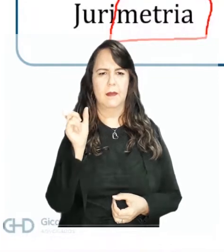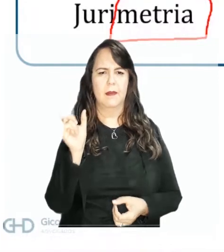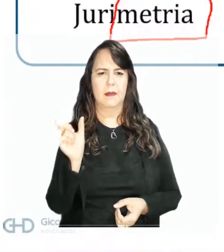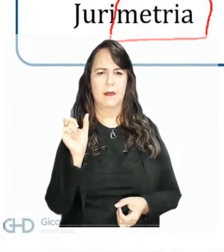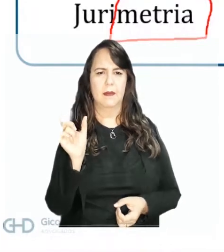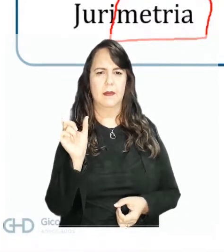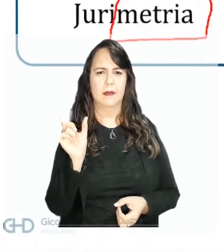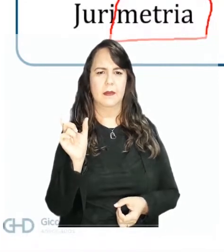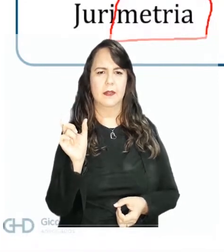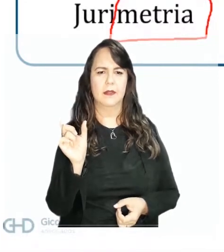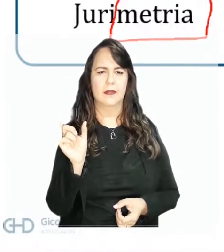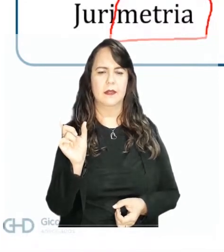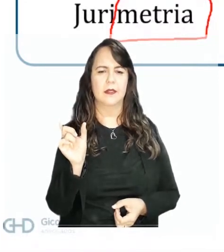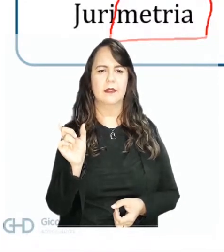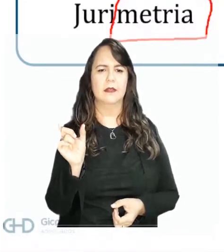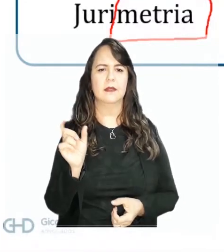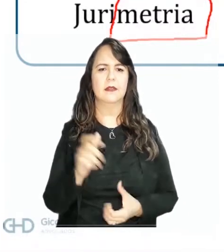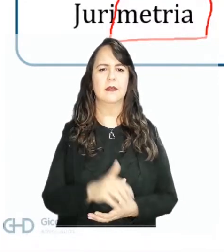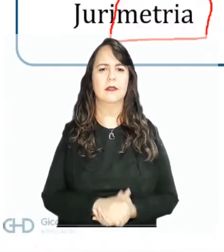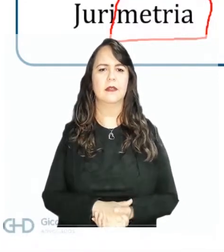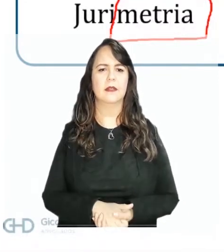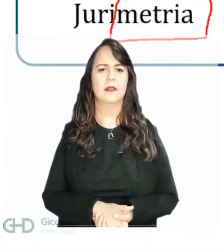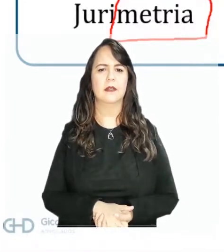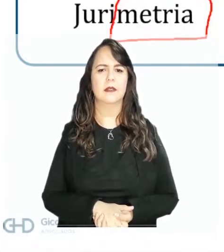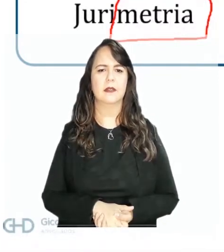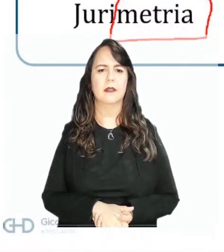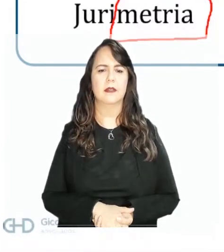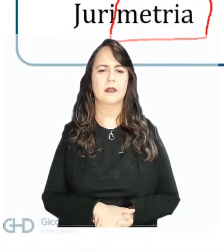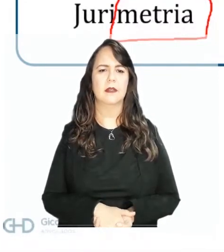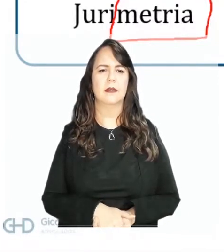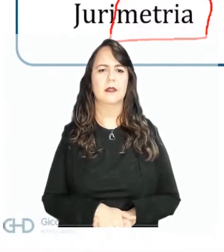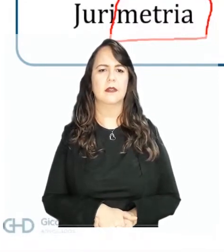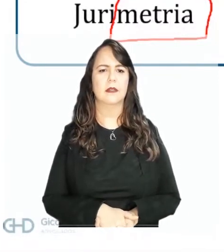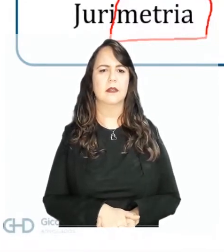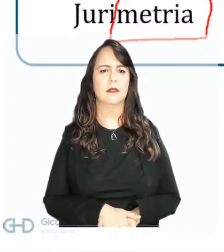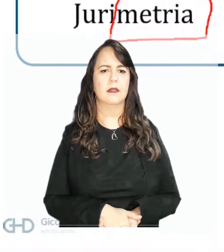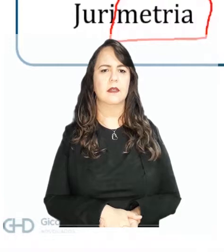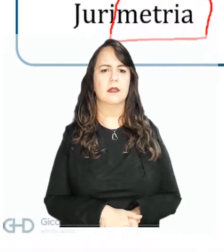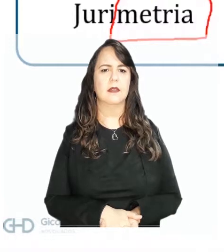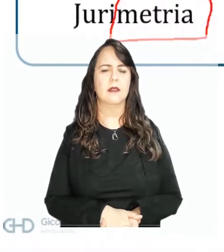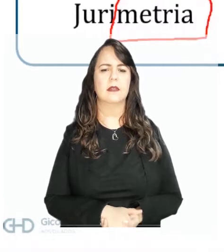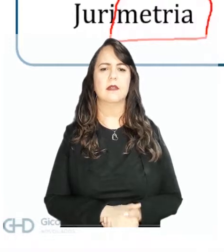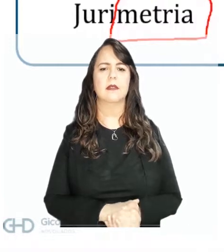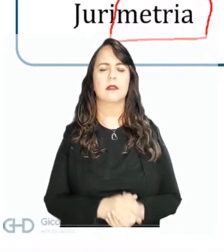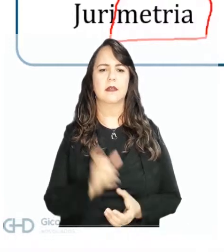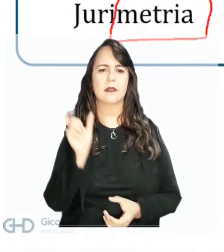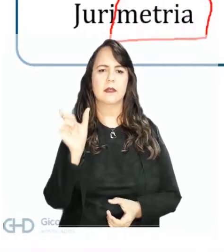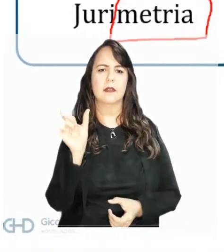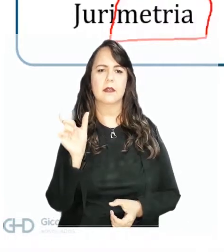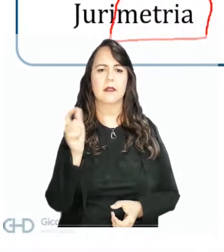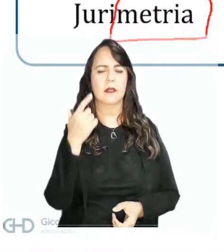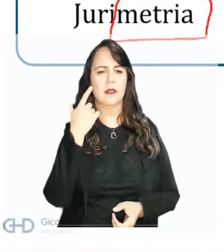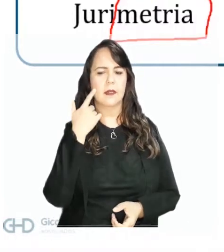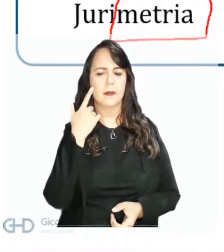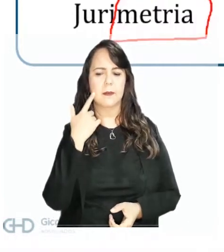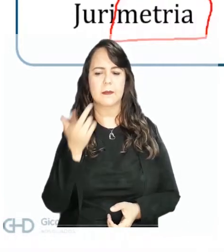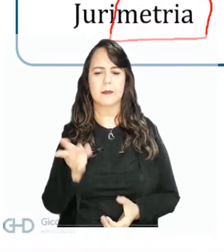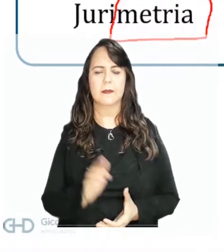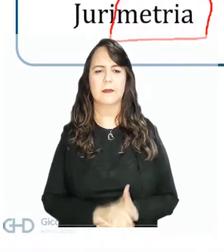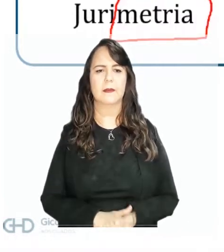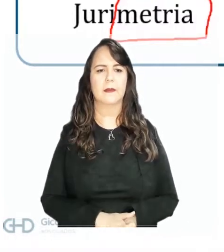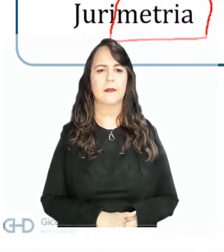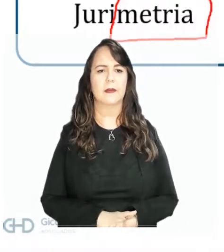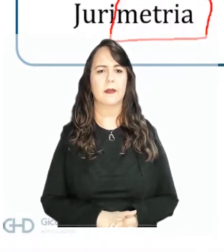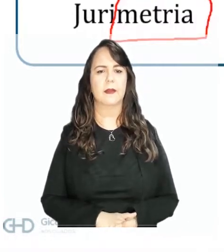causalidade, o que variável causa uma alteração na outra variável, nas ciências de dados,